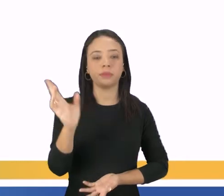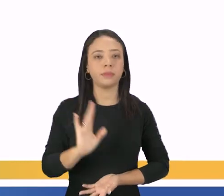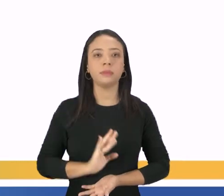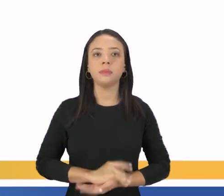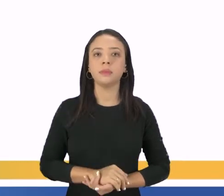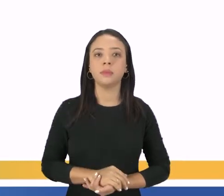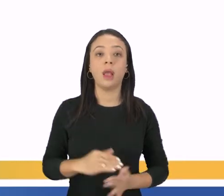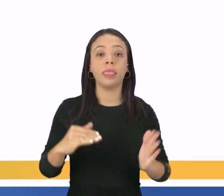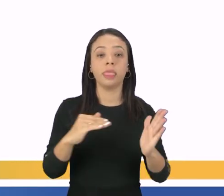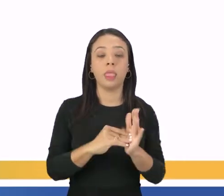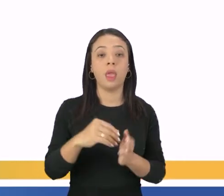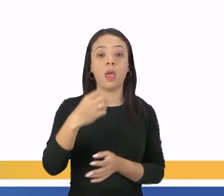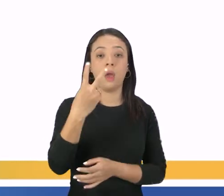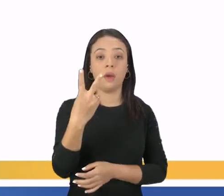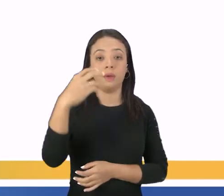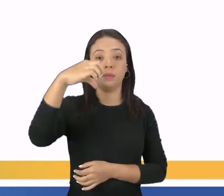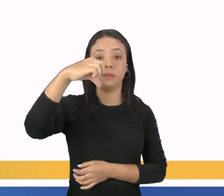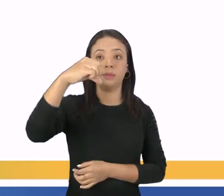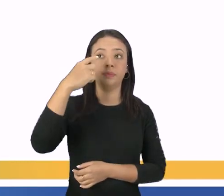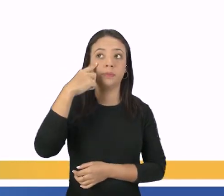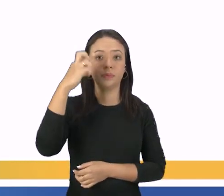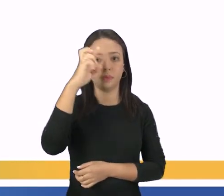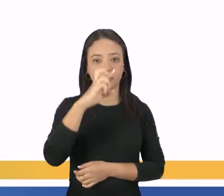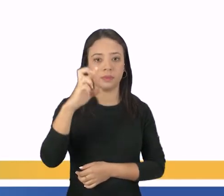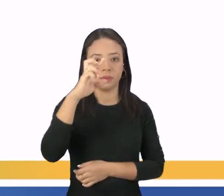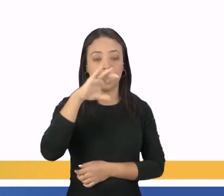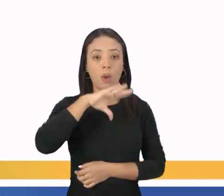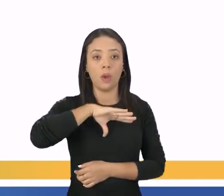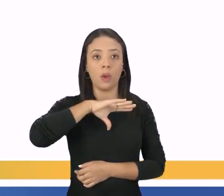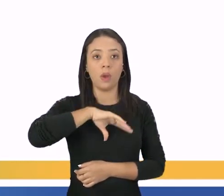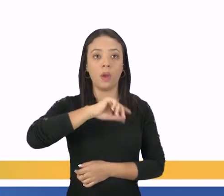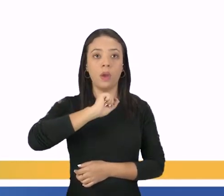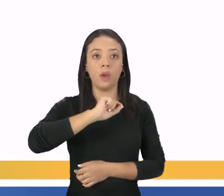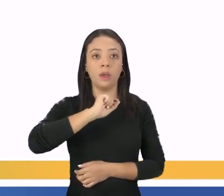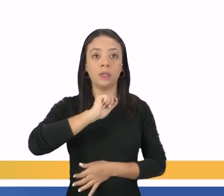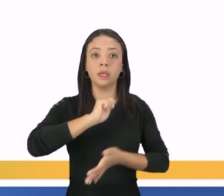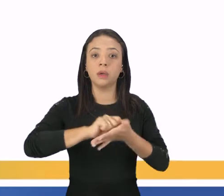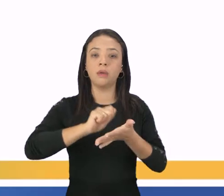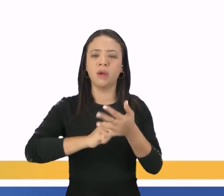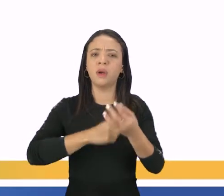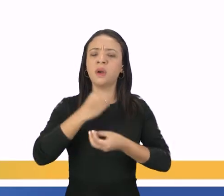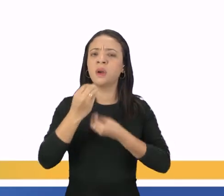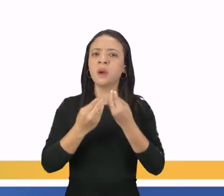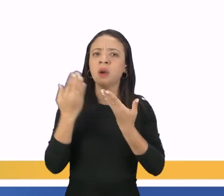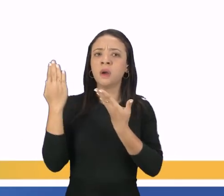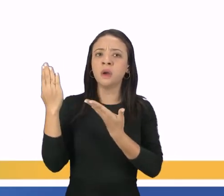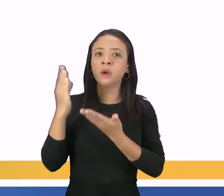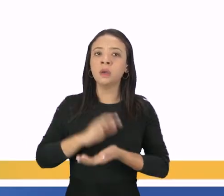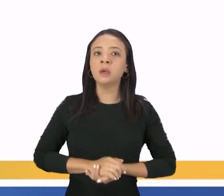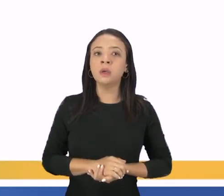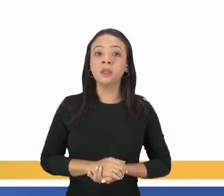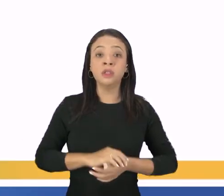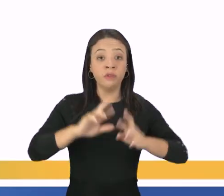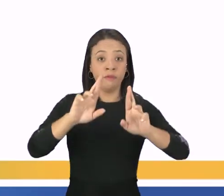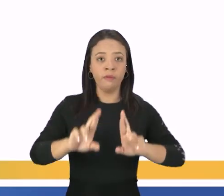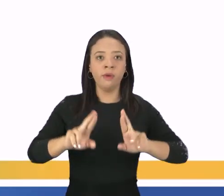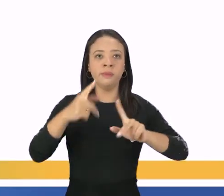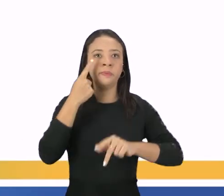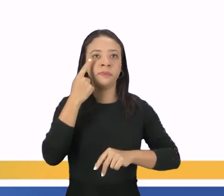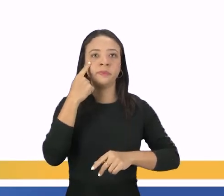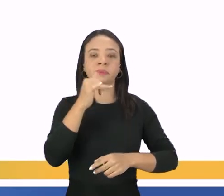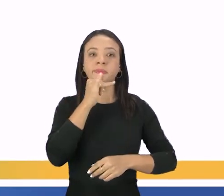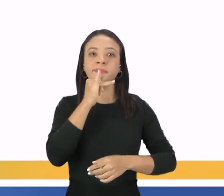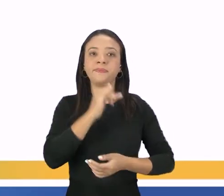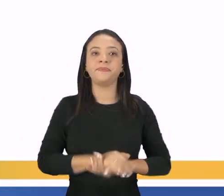22, 23 até o 29, observem. No português, você escreve esse numeral separadamente. Eu digo